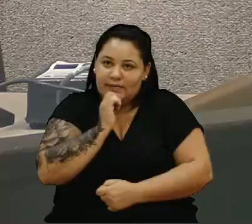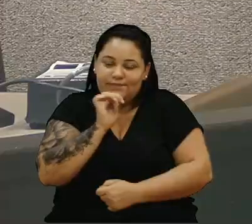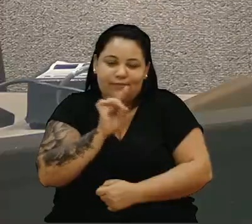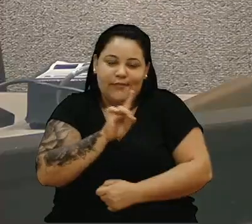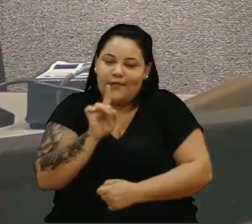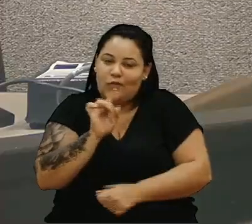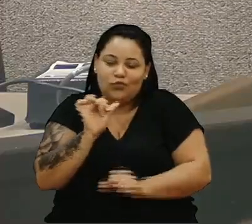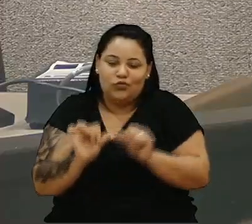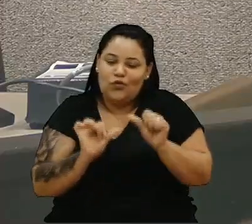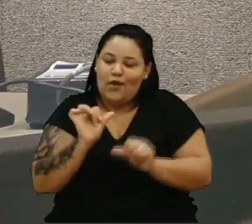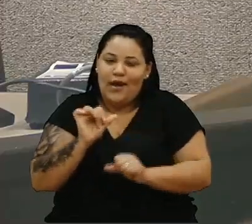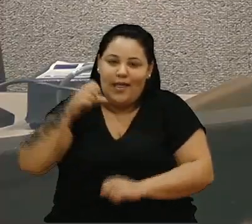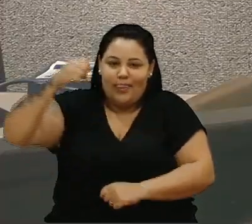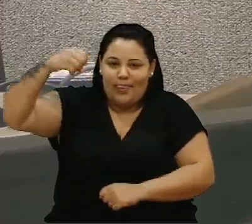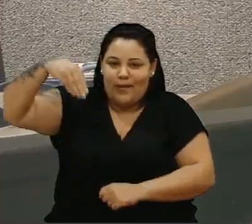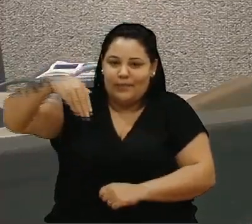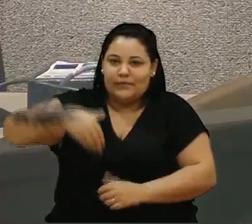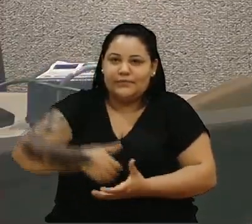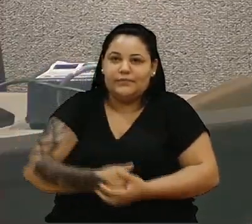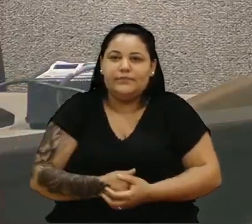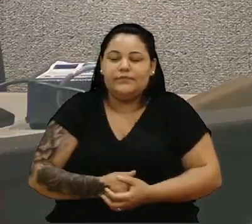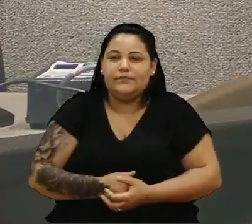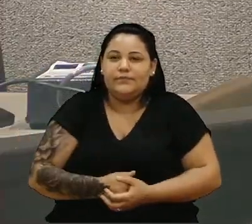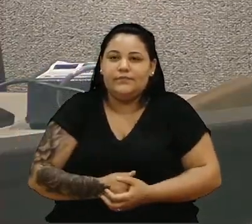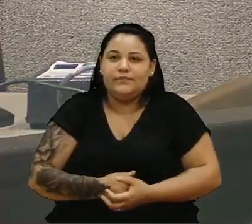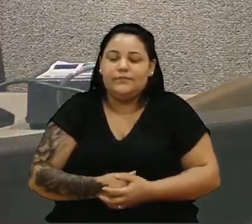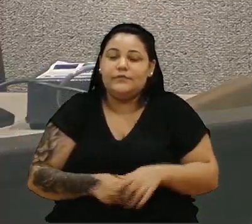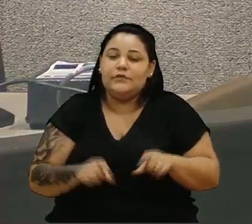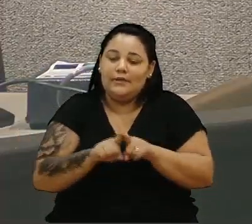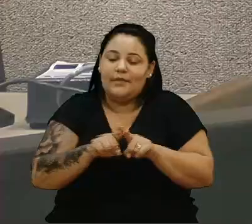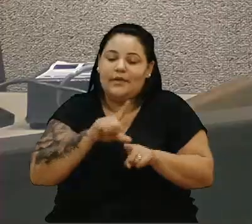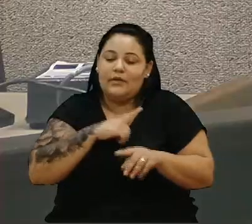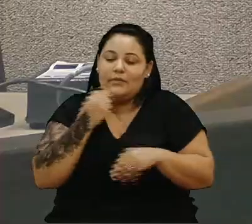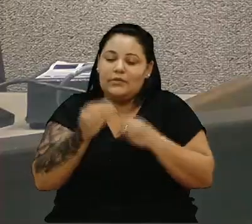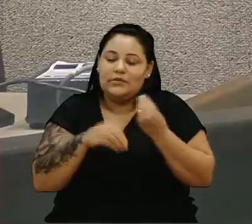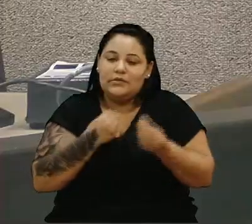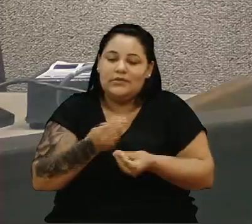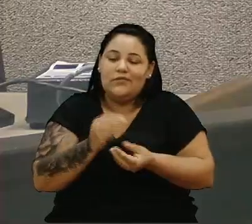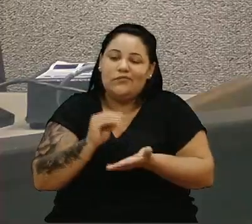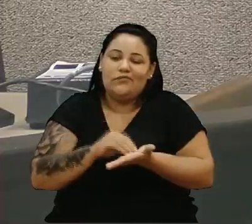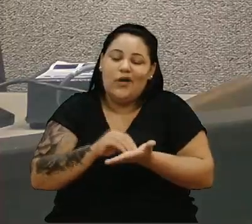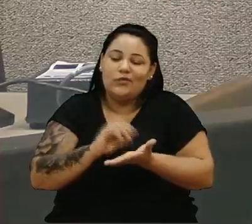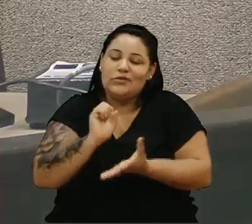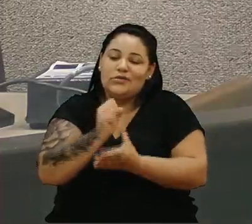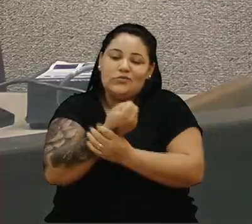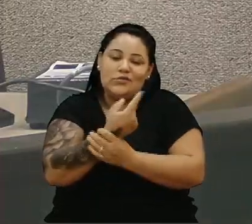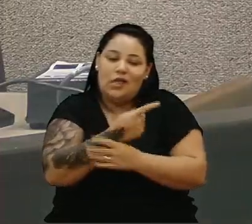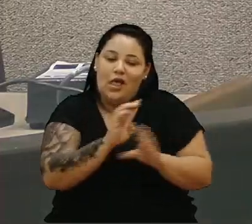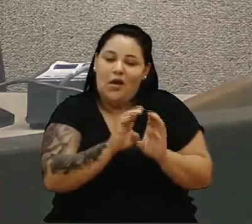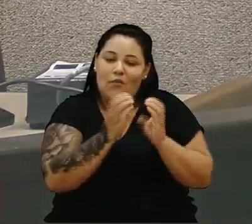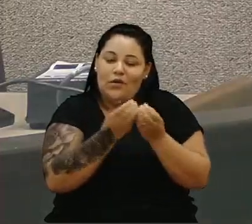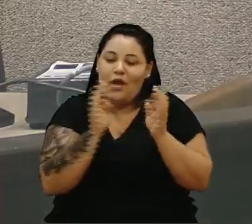trocada aquelas lâmpadas. E que isso traz também uma sensação de insegurança para aquela comunidade ali do